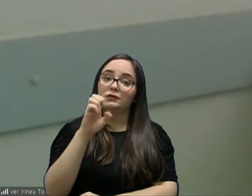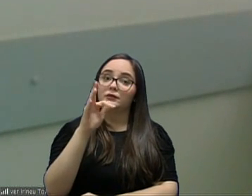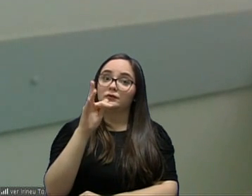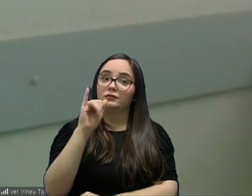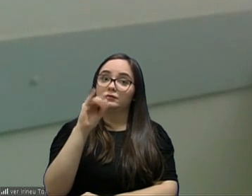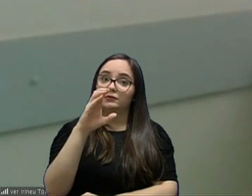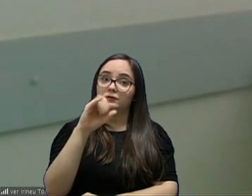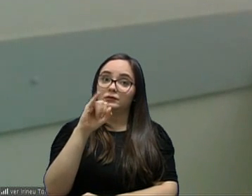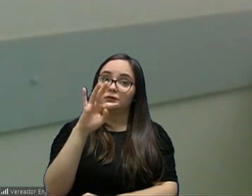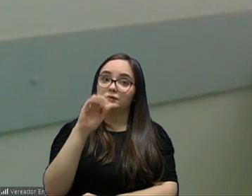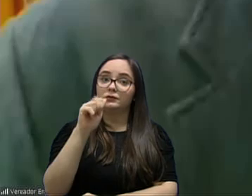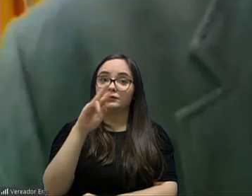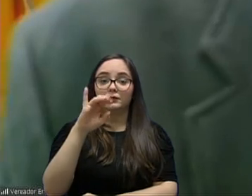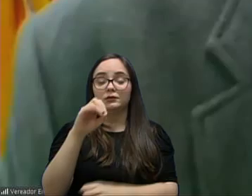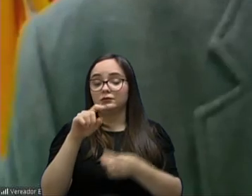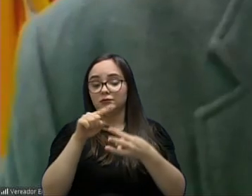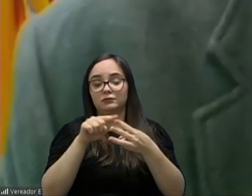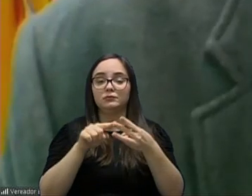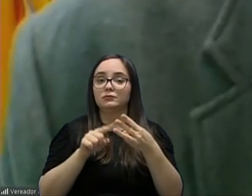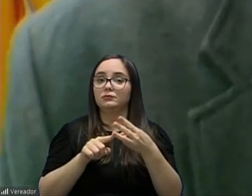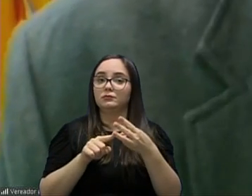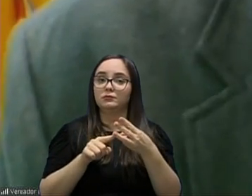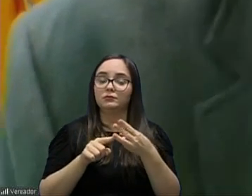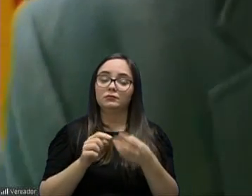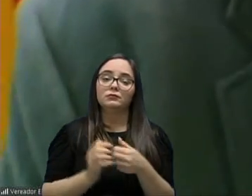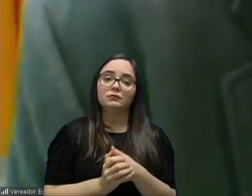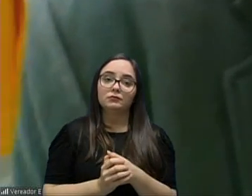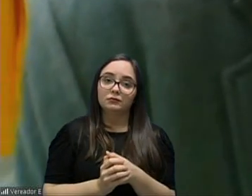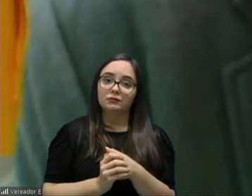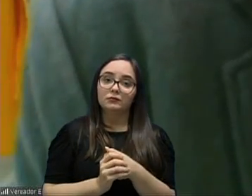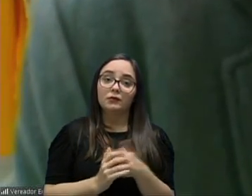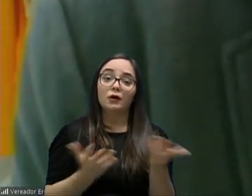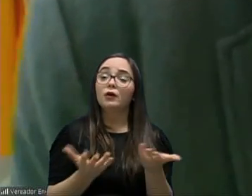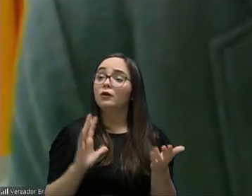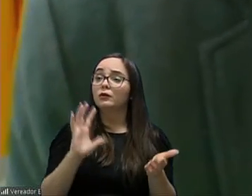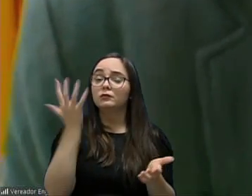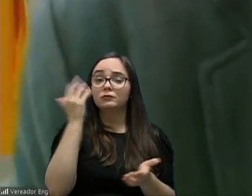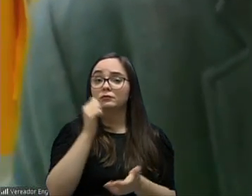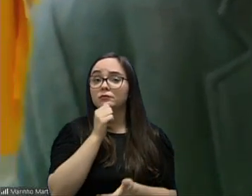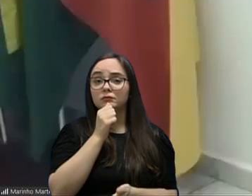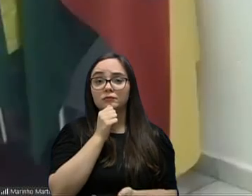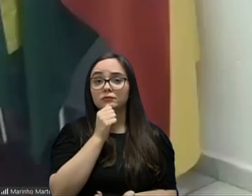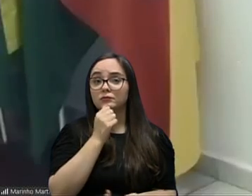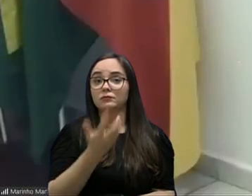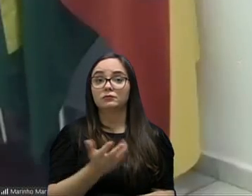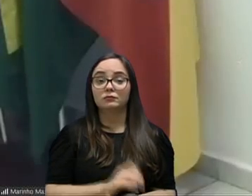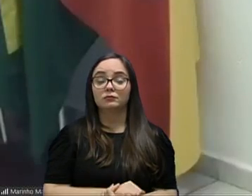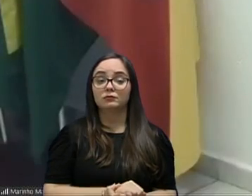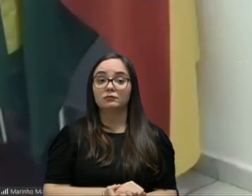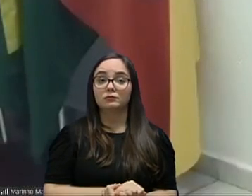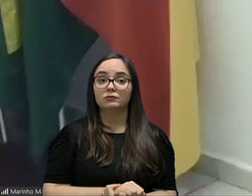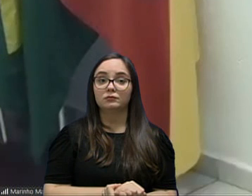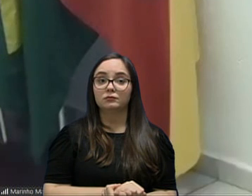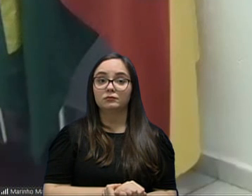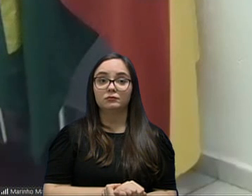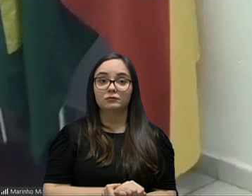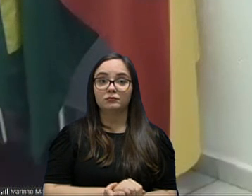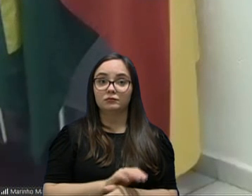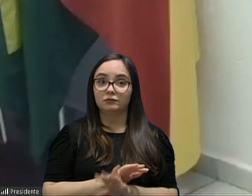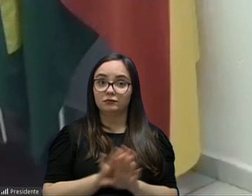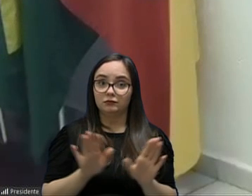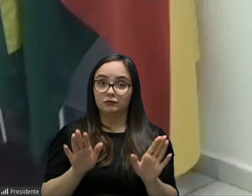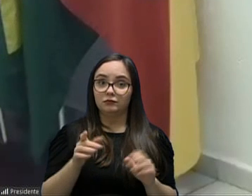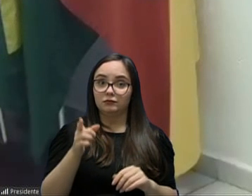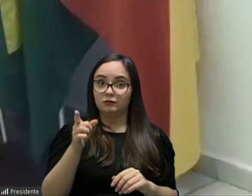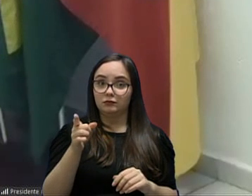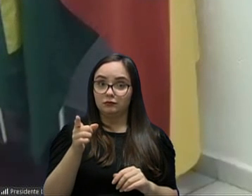três massas. E isso não está ocorrendo, Mário. Que isso? Não, Martinez, então, ó, com a anuência de